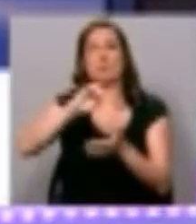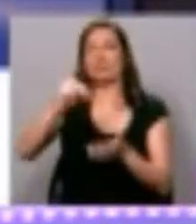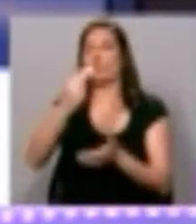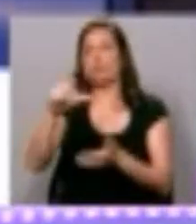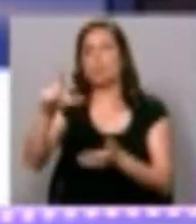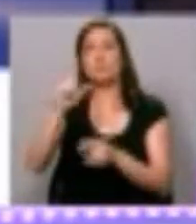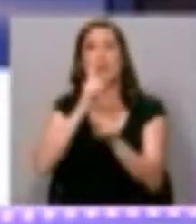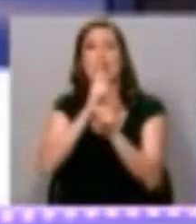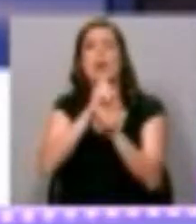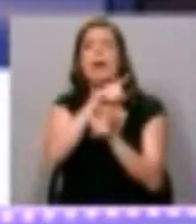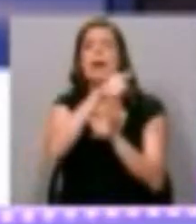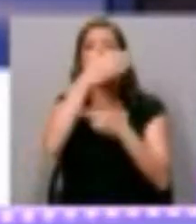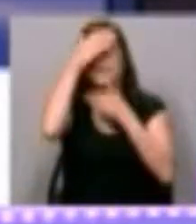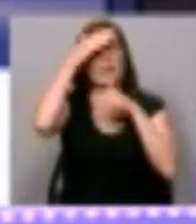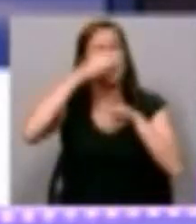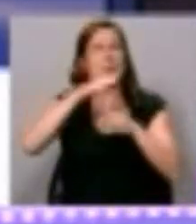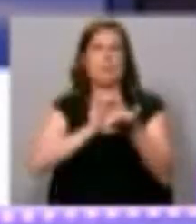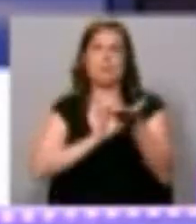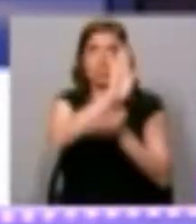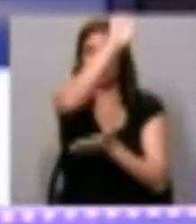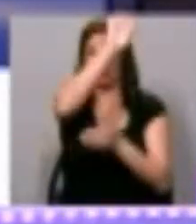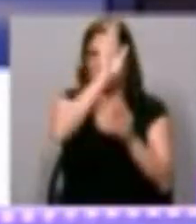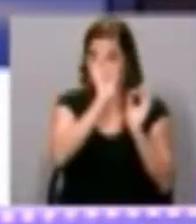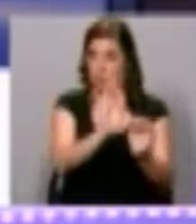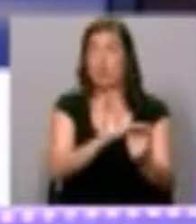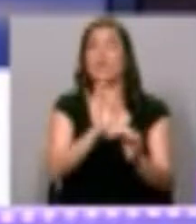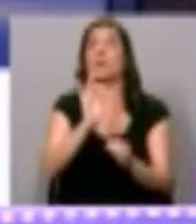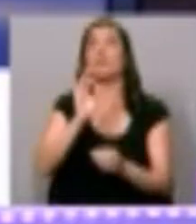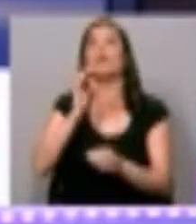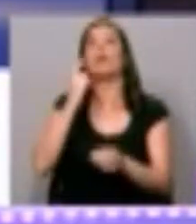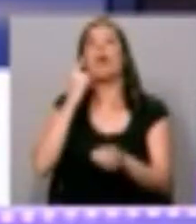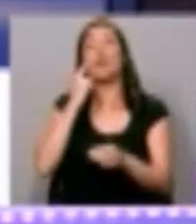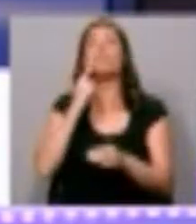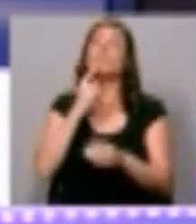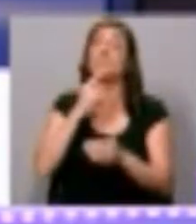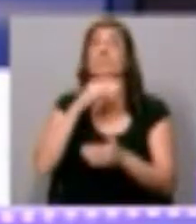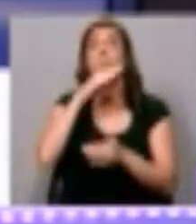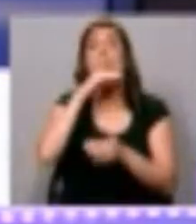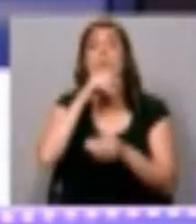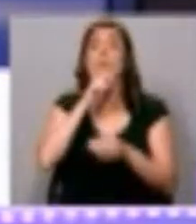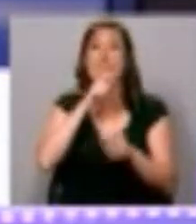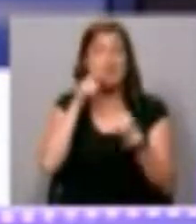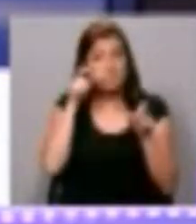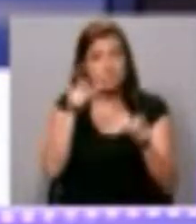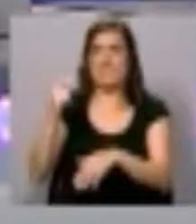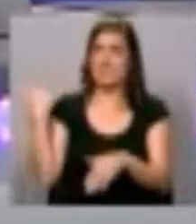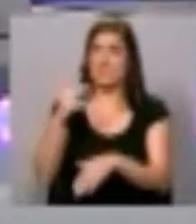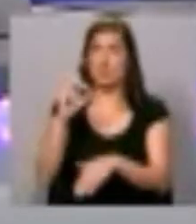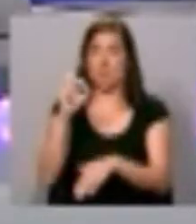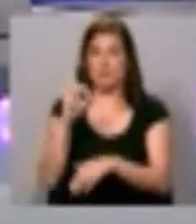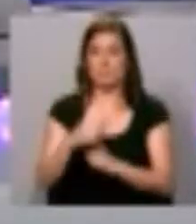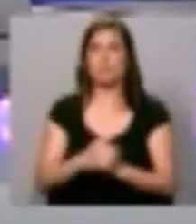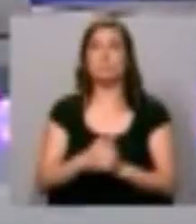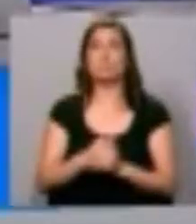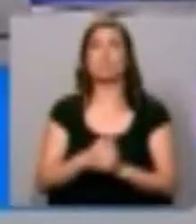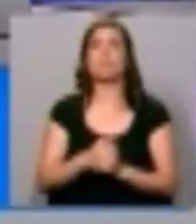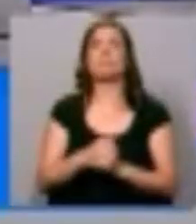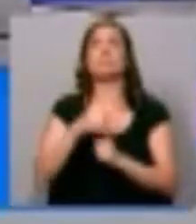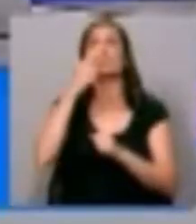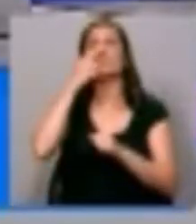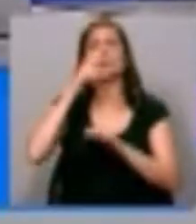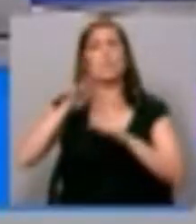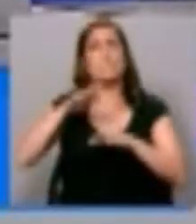do autoproclamado Estado Islâmico. As autoridades esperam conseguir em breve o controle total da cidade. Hoje participam na Marcha